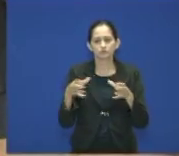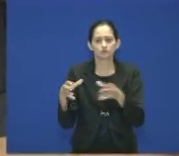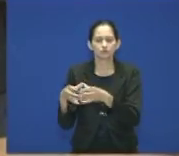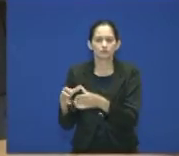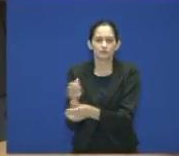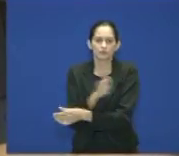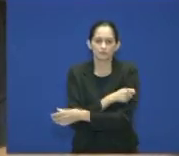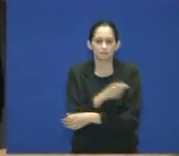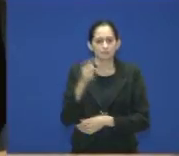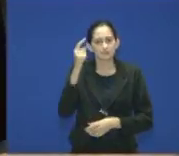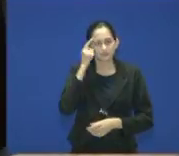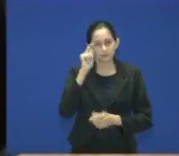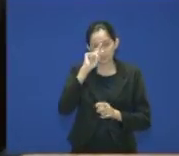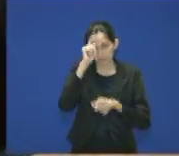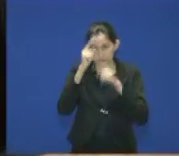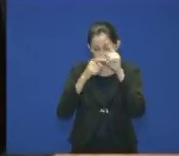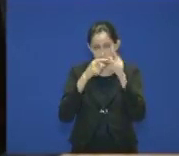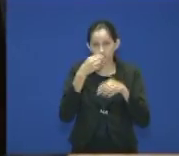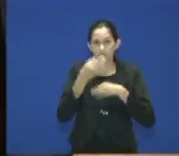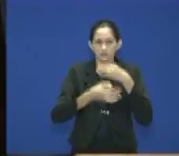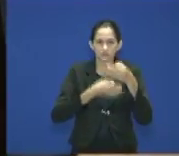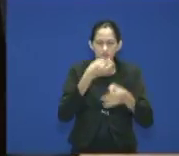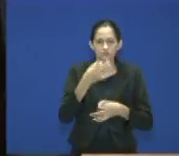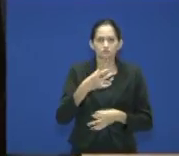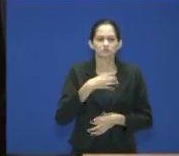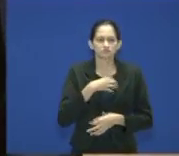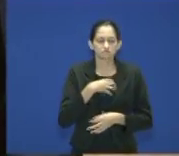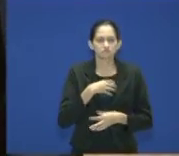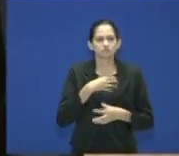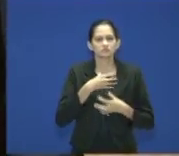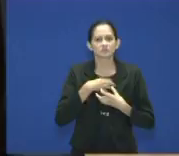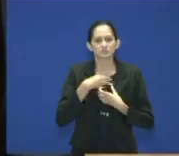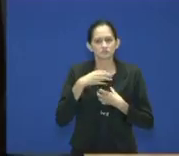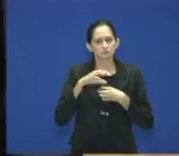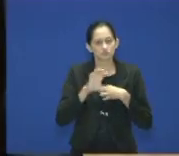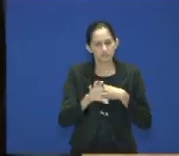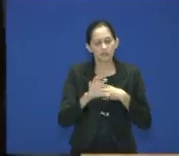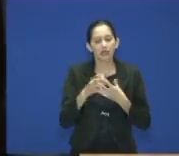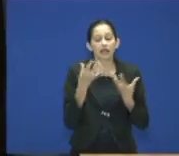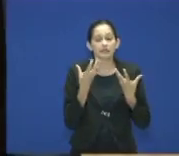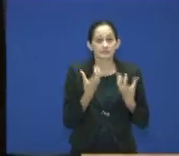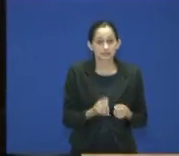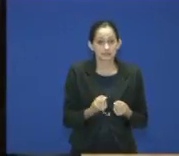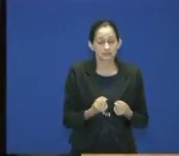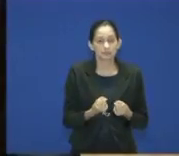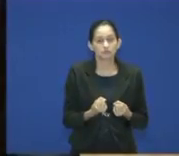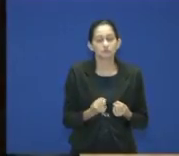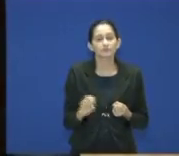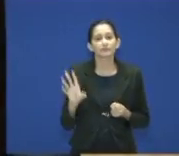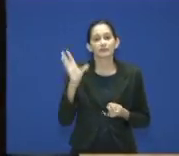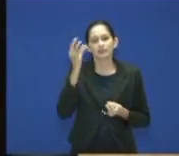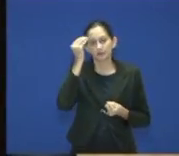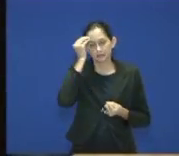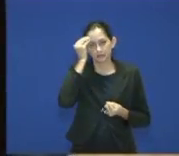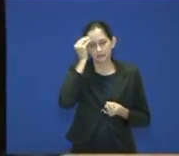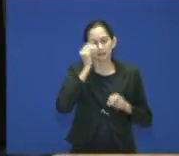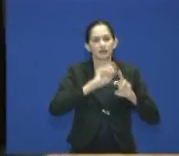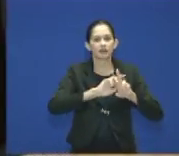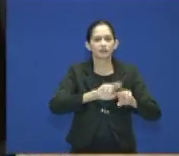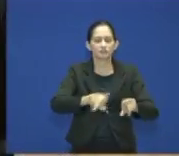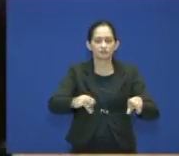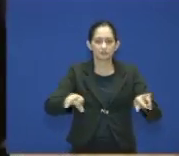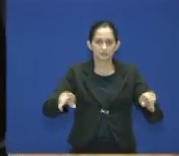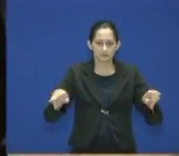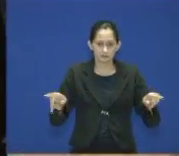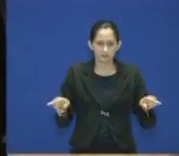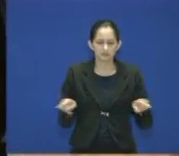o pensamento criativo, crítico, sensível, que aceite e compreenda a diversidade